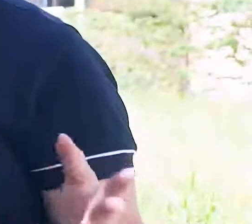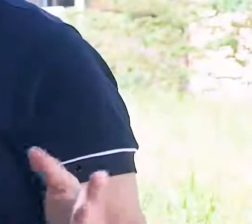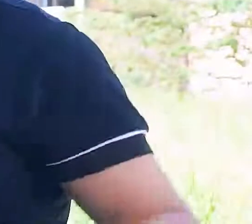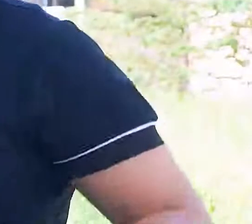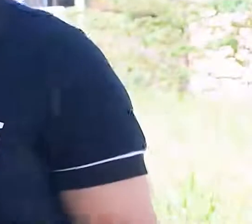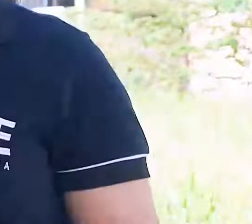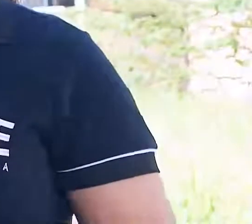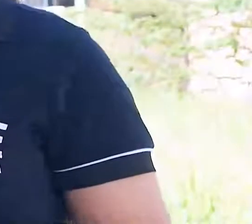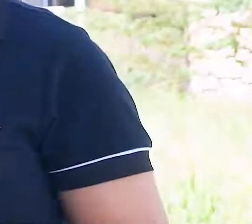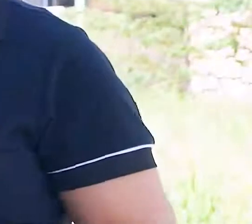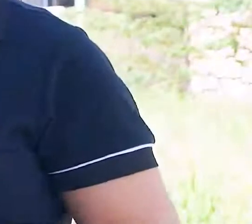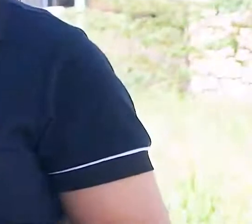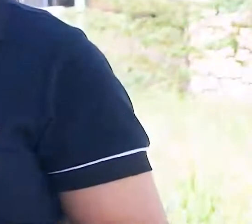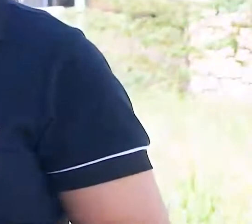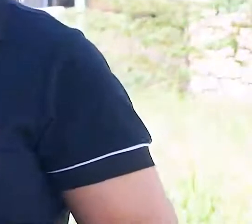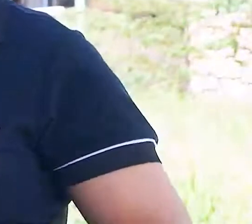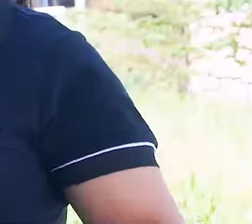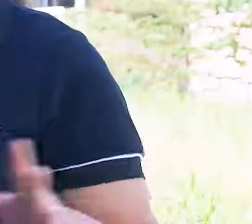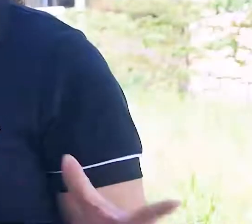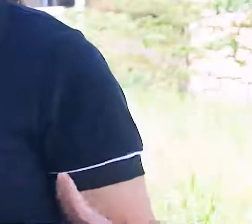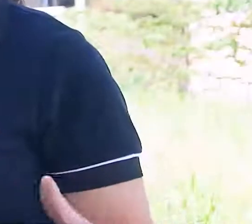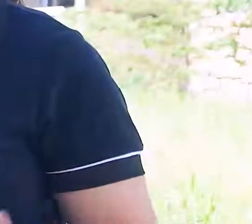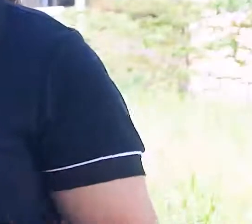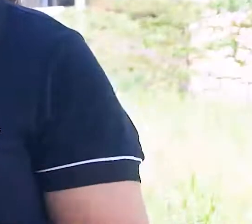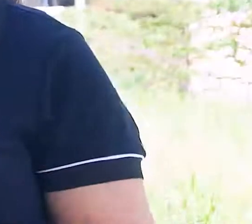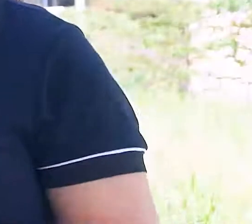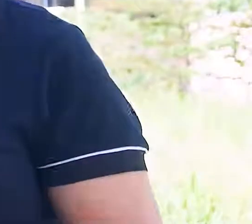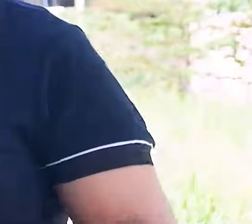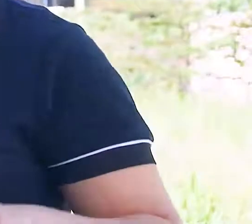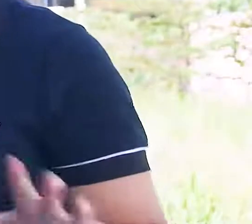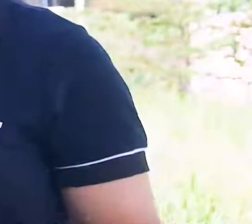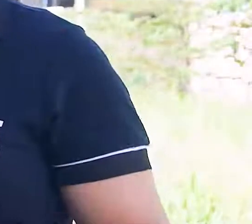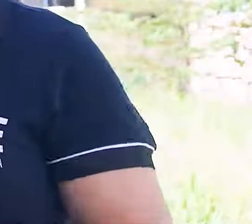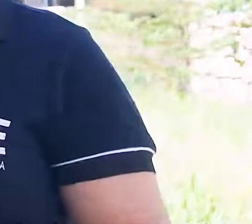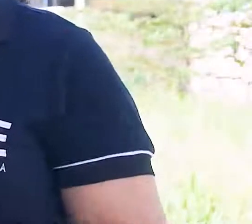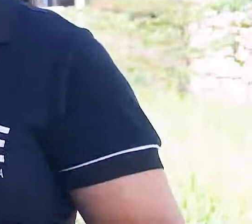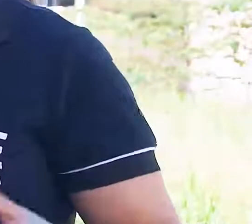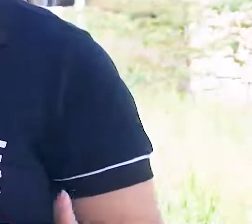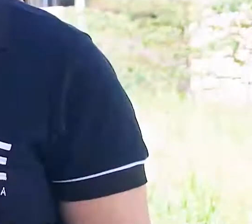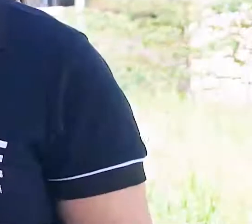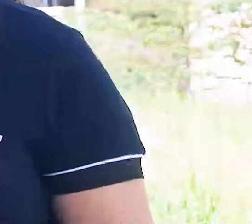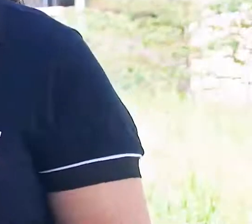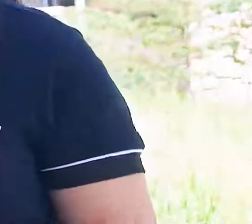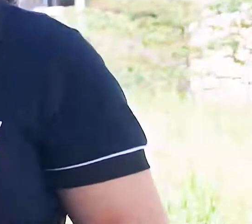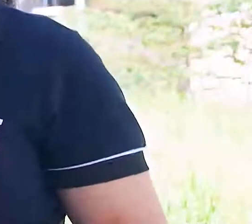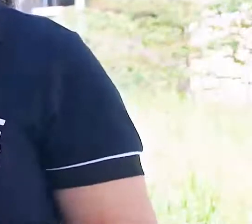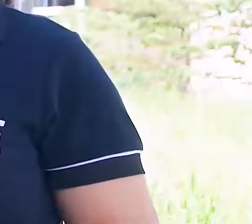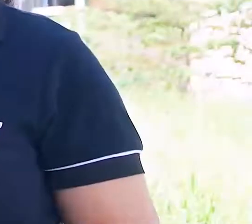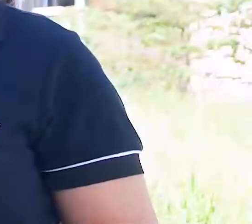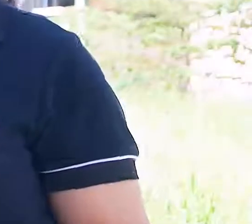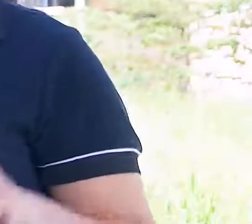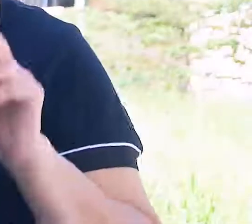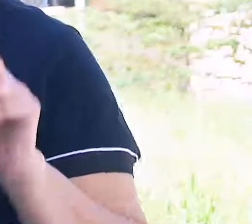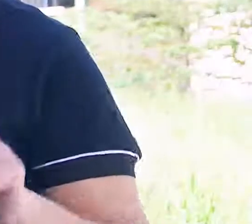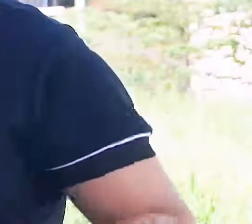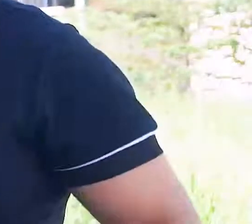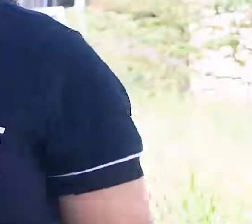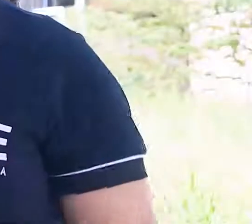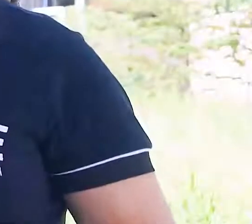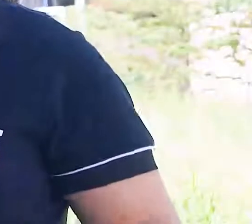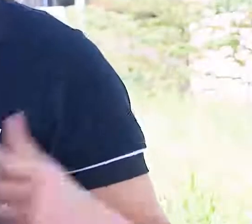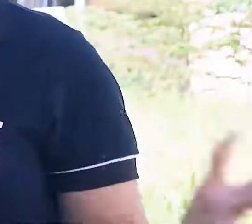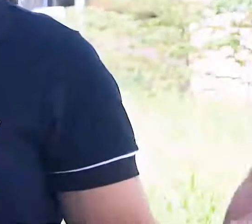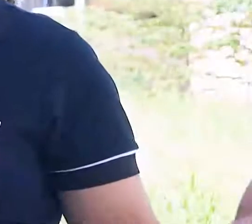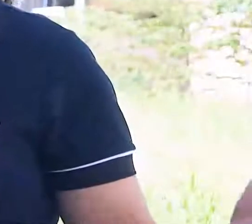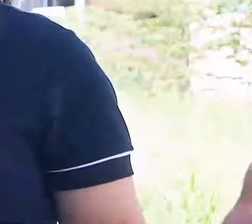Viu só? Os benefícios da atividade física são inúmeros. Não importa a idade, raça, condição física. O que